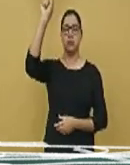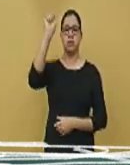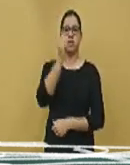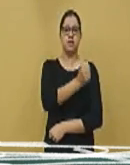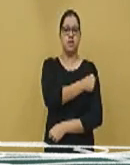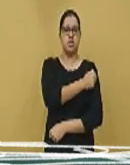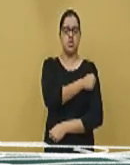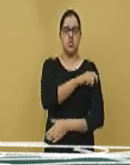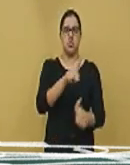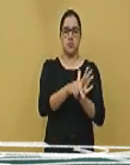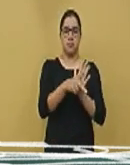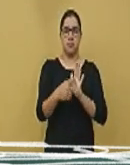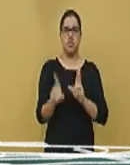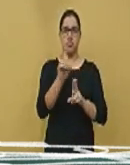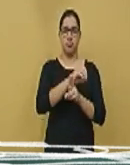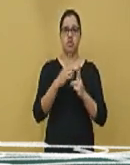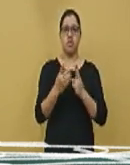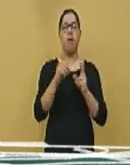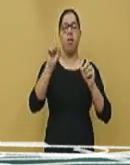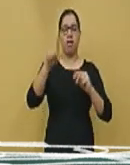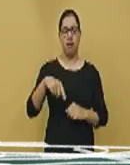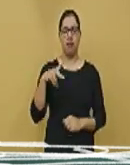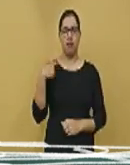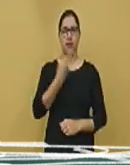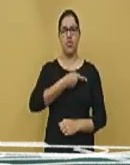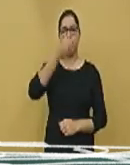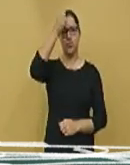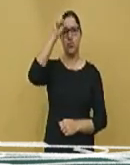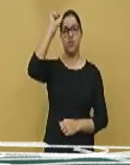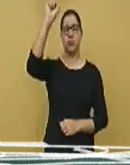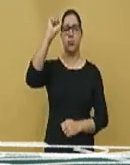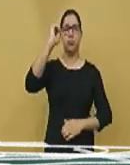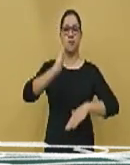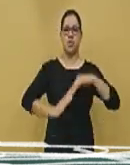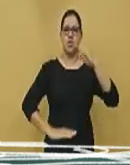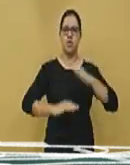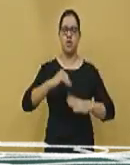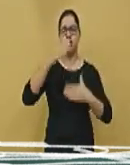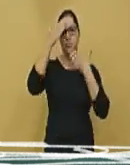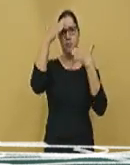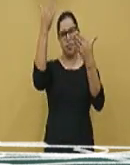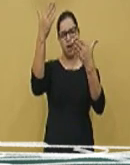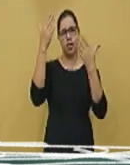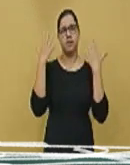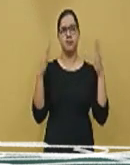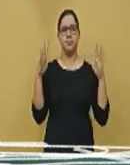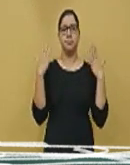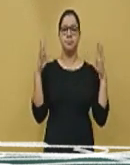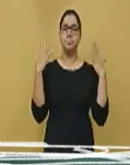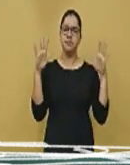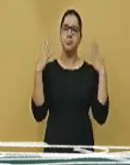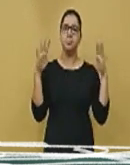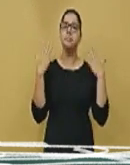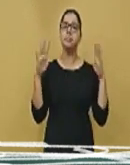é o nosso sucesso enquanto servidores aqui da nossa universidade. Muito obrigado.